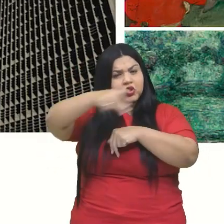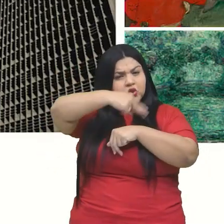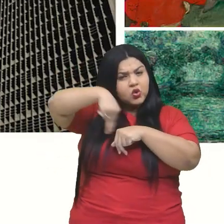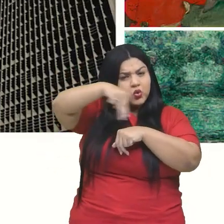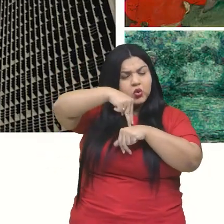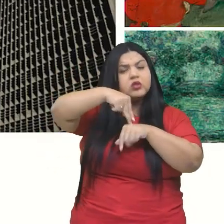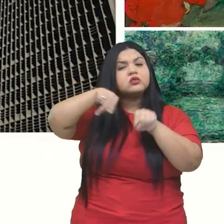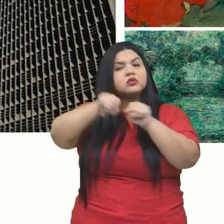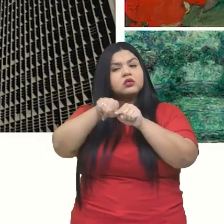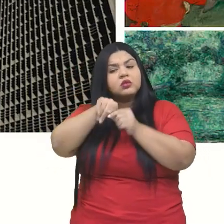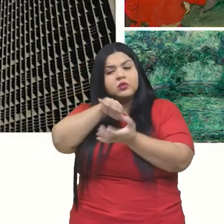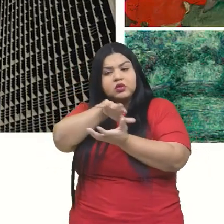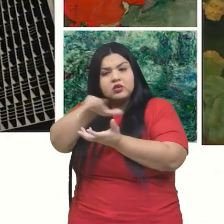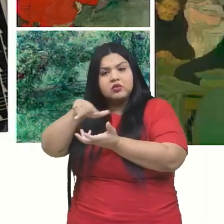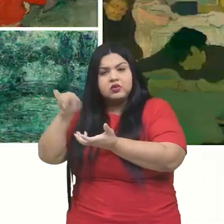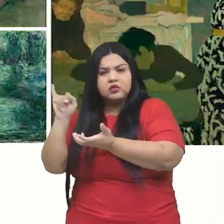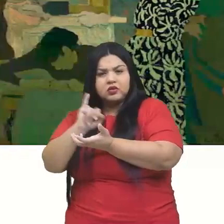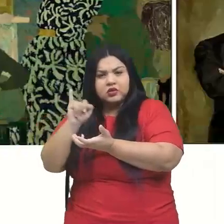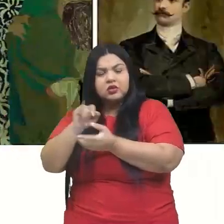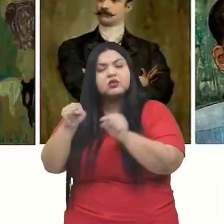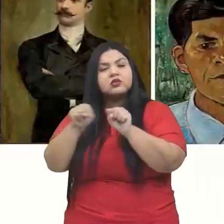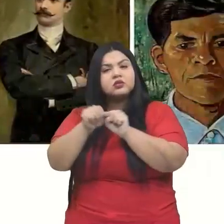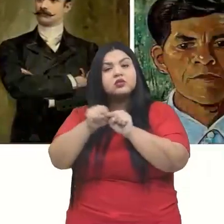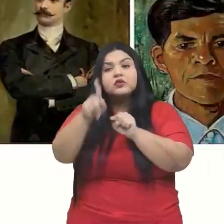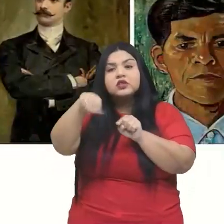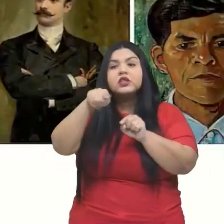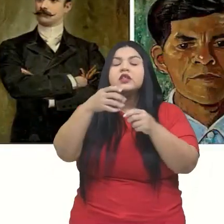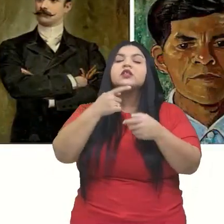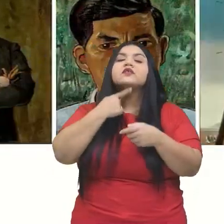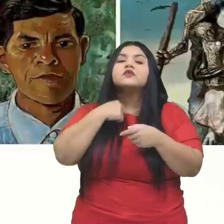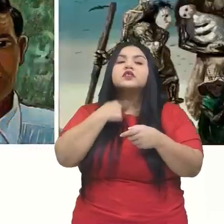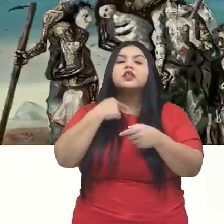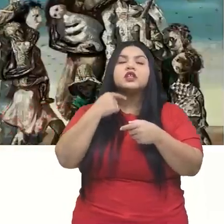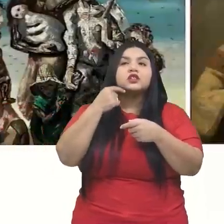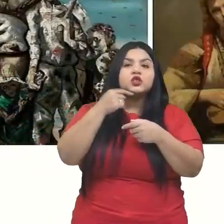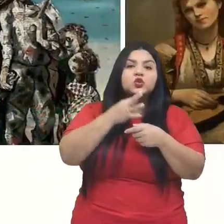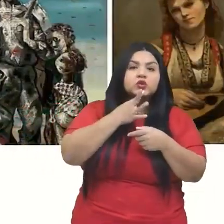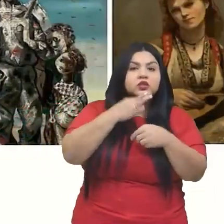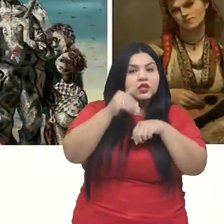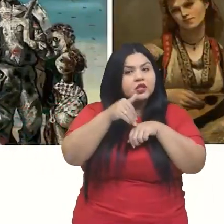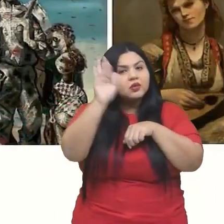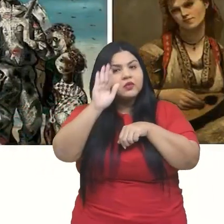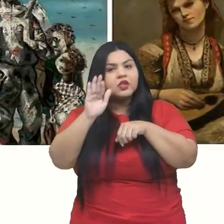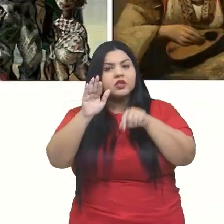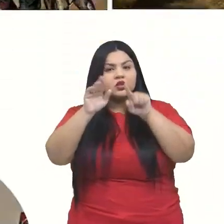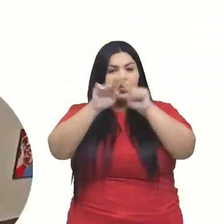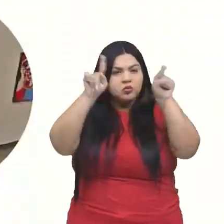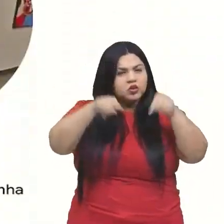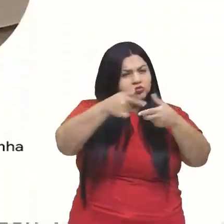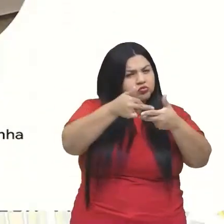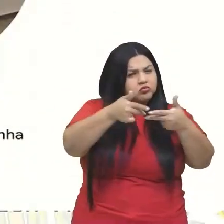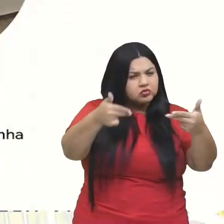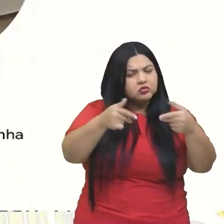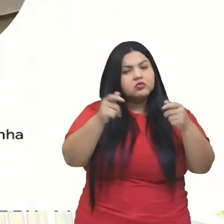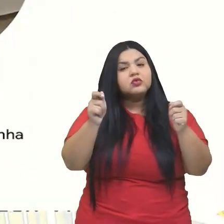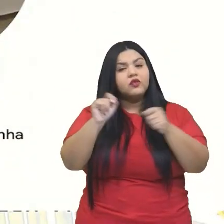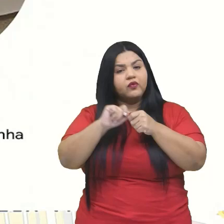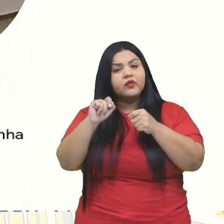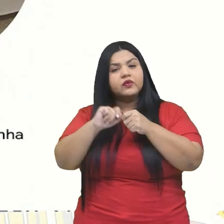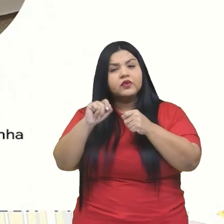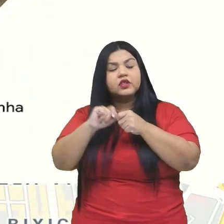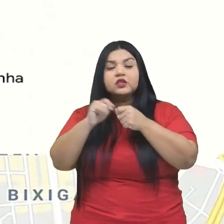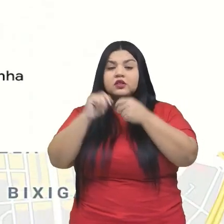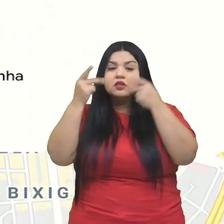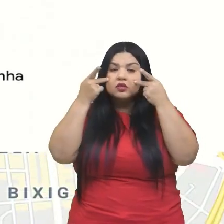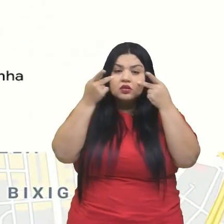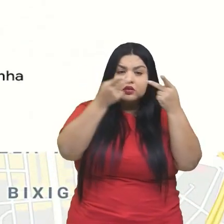internacional também, tá bom? Então, se você quiser saber um pouco mais sobre as obras disponíveis, né, faz uma